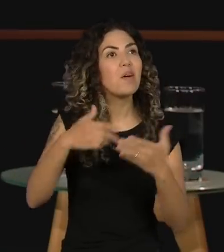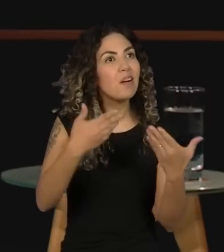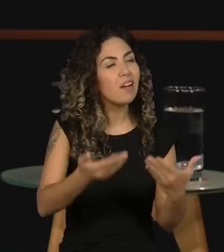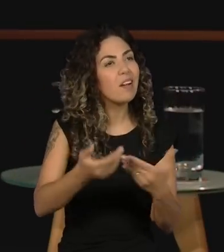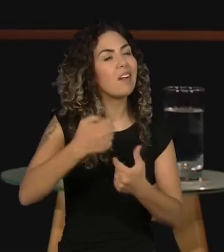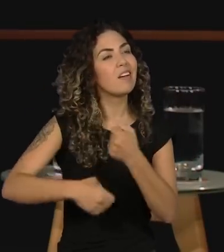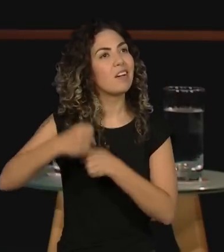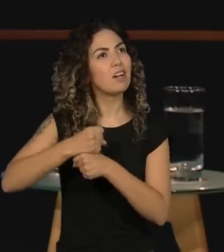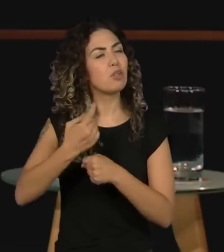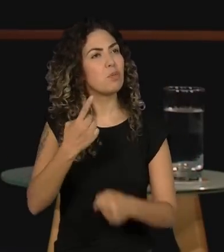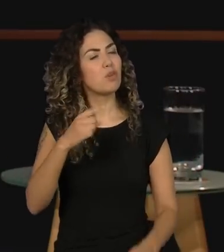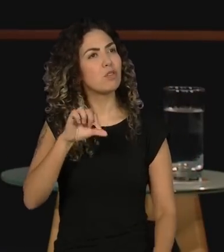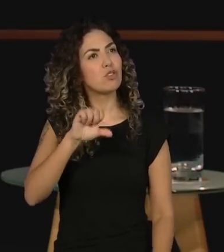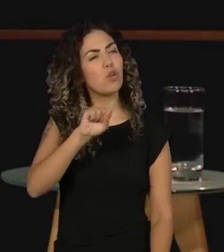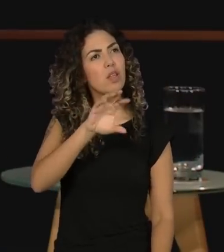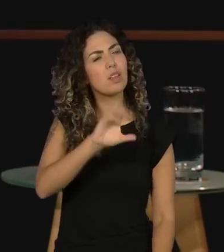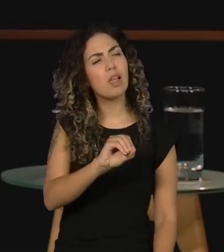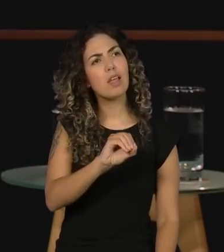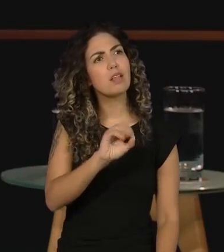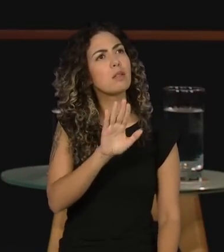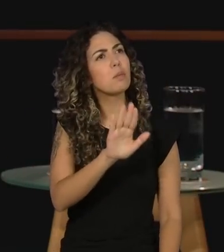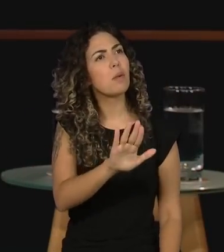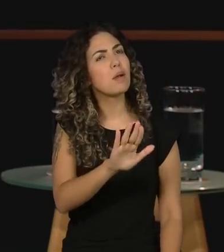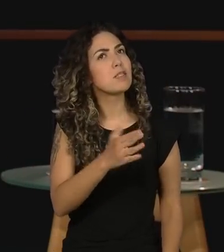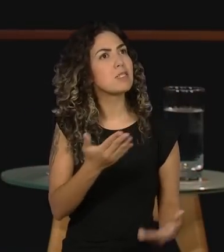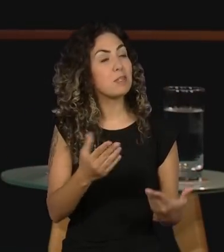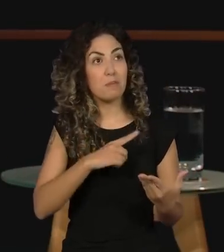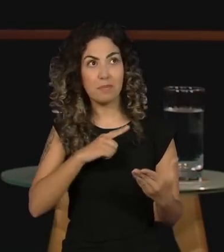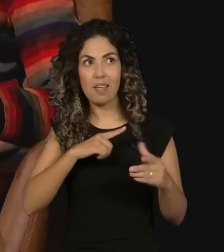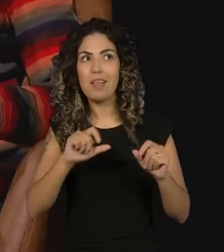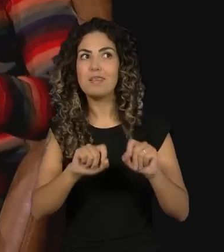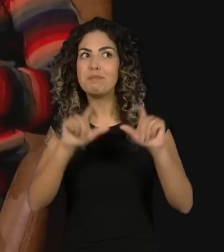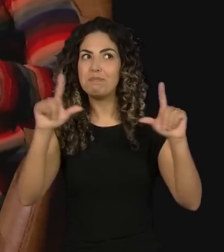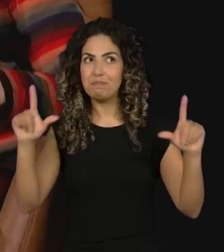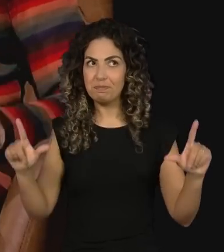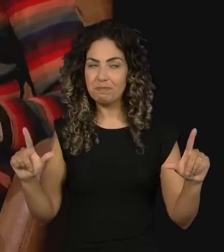1980. Quem será que estava nesse trabalho e mandou uma mensagem para você?